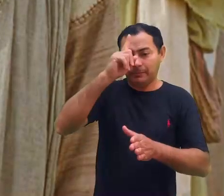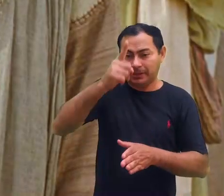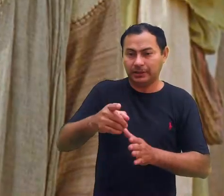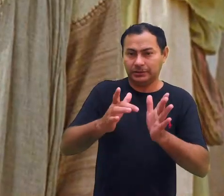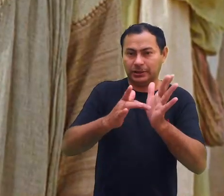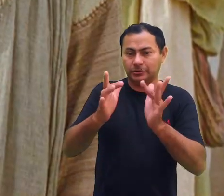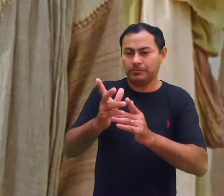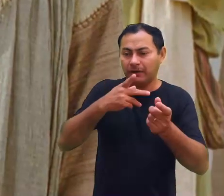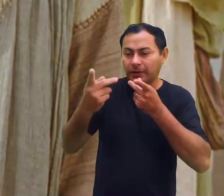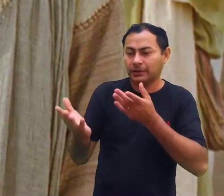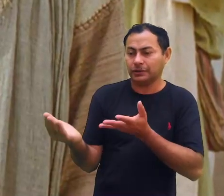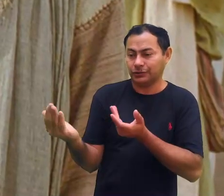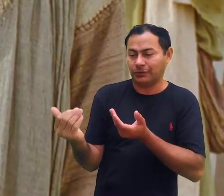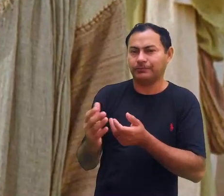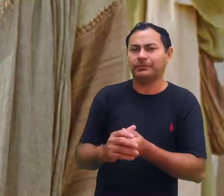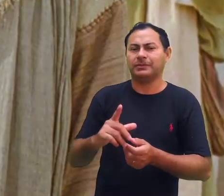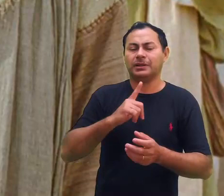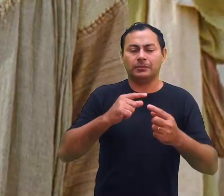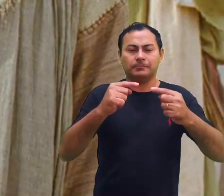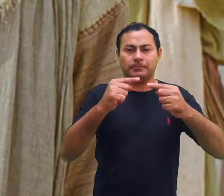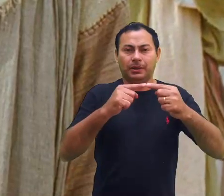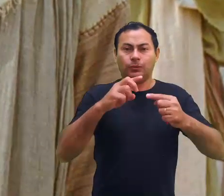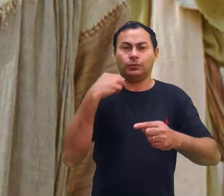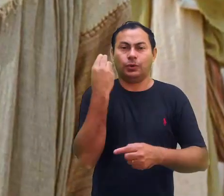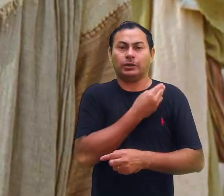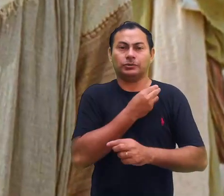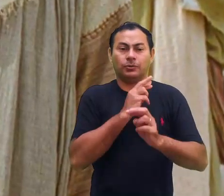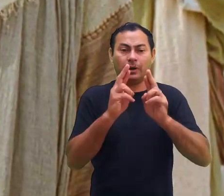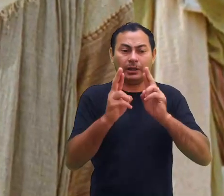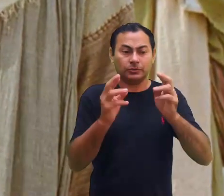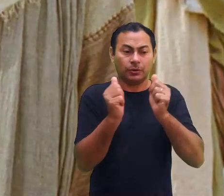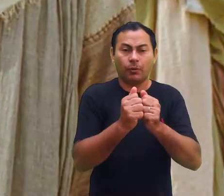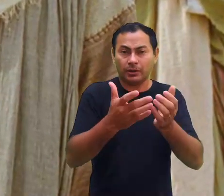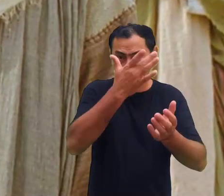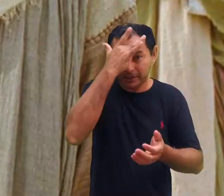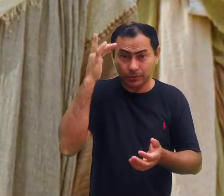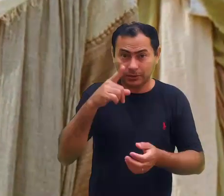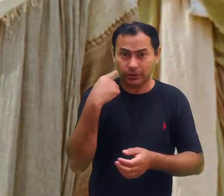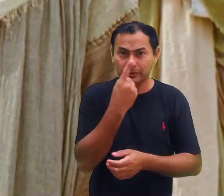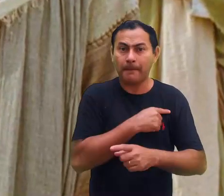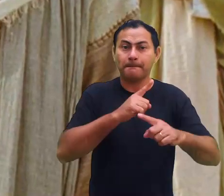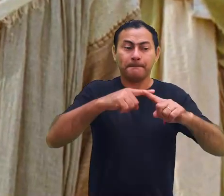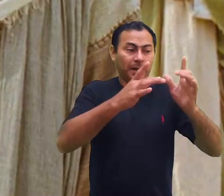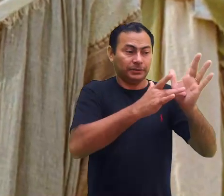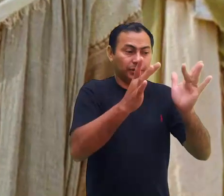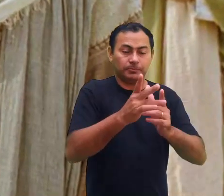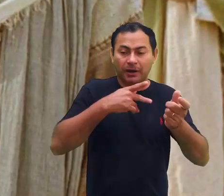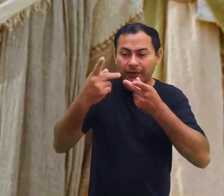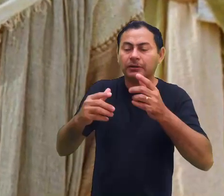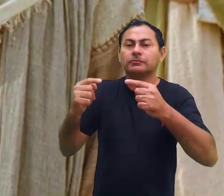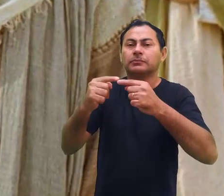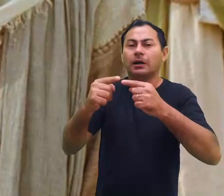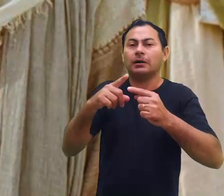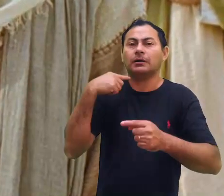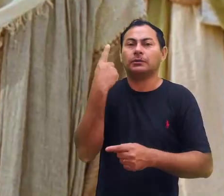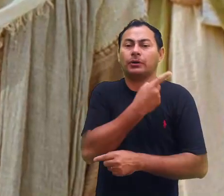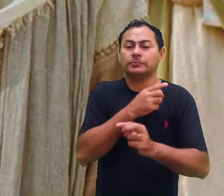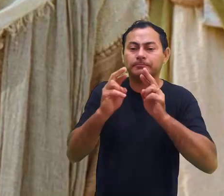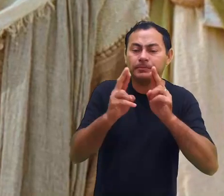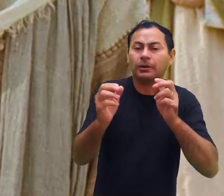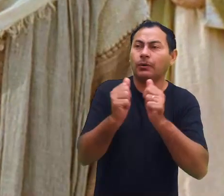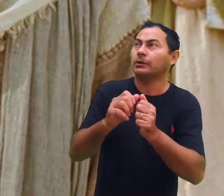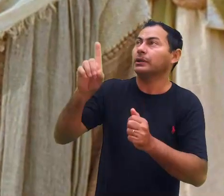primeiros mandamentos que Jesus citou para aquele jovem tinham a ver com o nosso relacionamento com o próximo, mas o que Jesus falou a seguir tem a ver com o